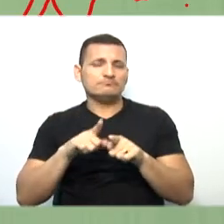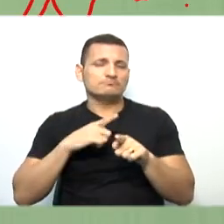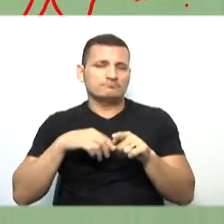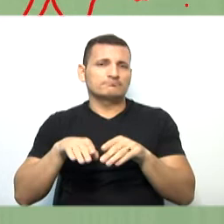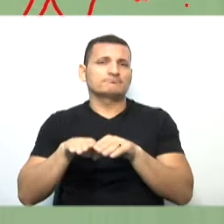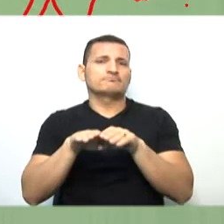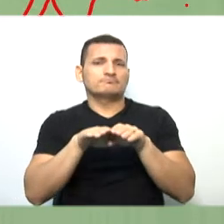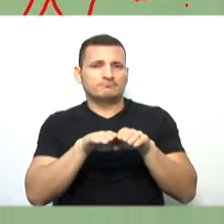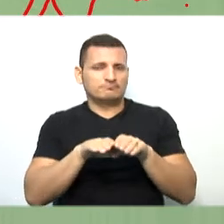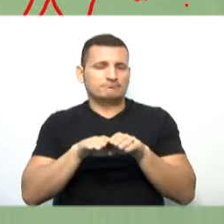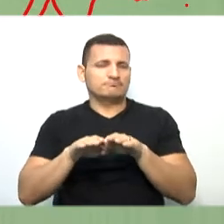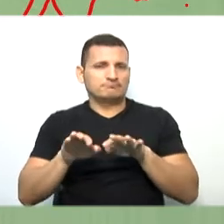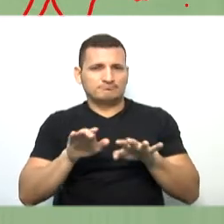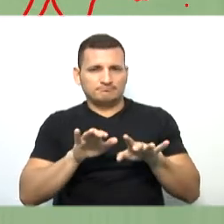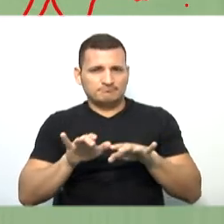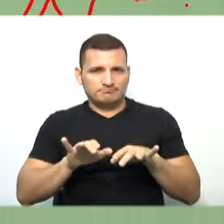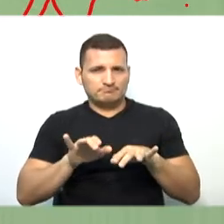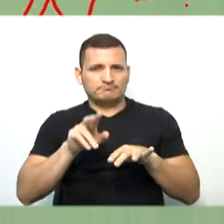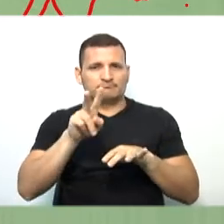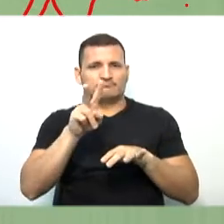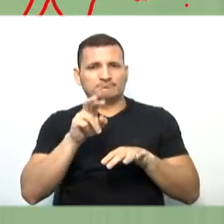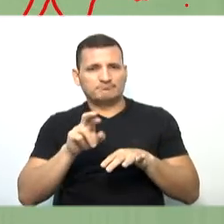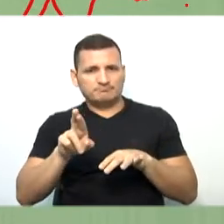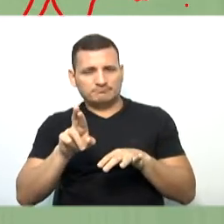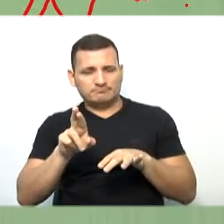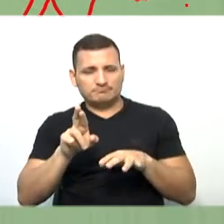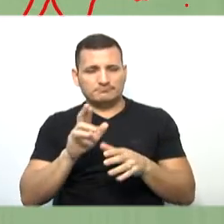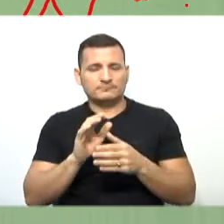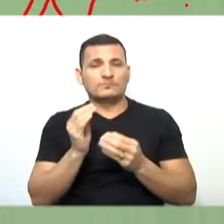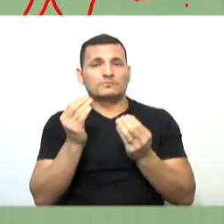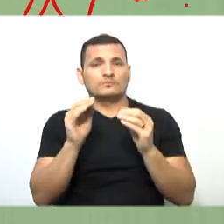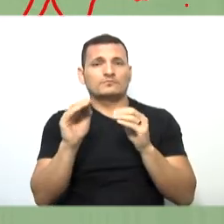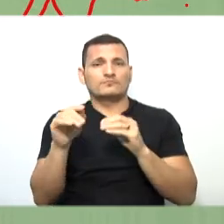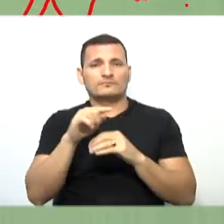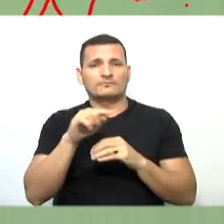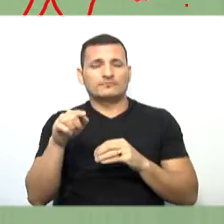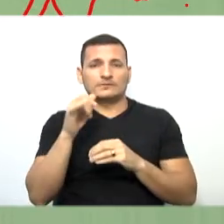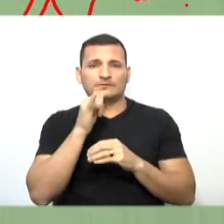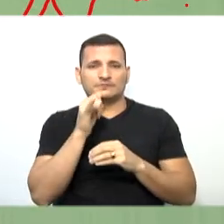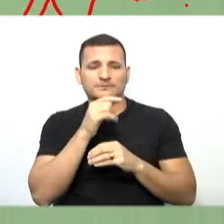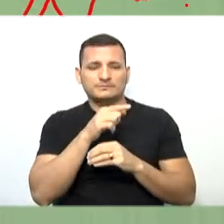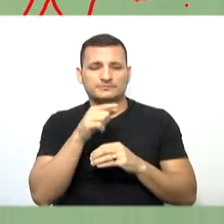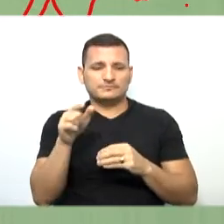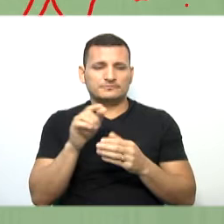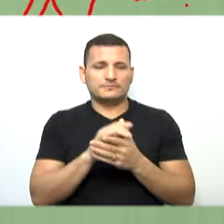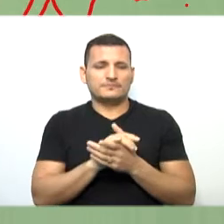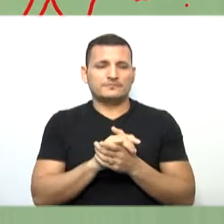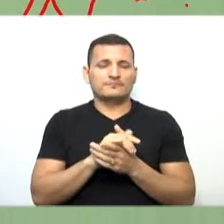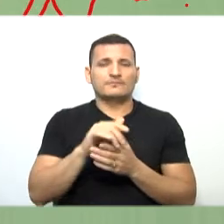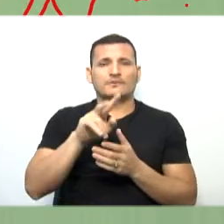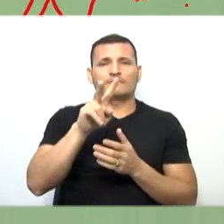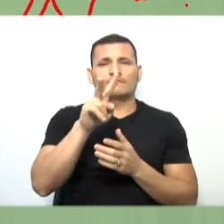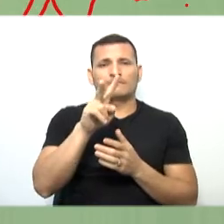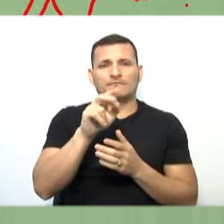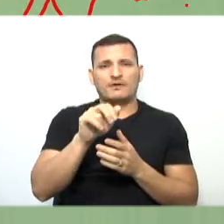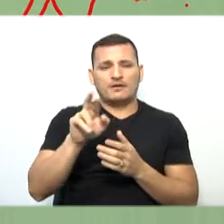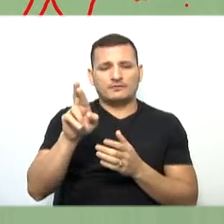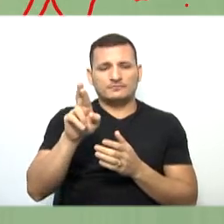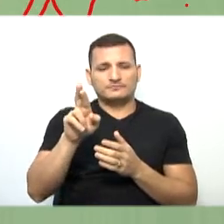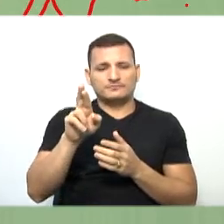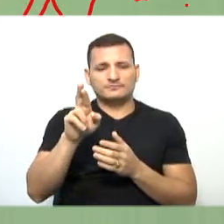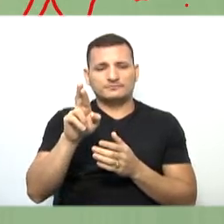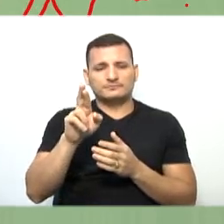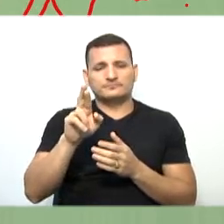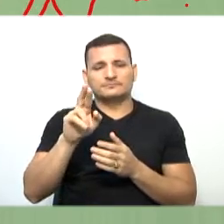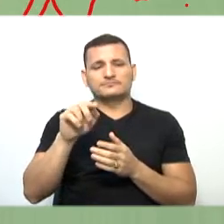padrão para escrever essas variáveis. Então, eu coloquei aqui, ó, um exemplo, ó, o nome variável e